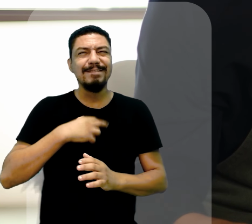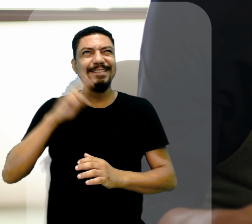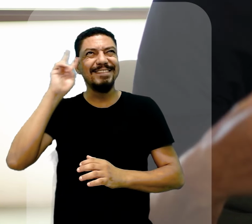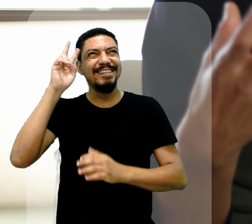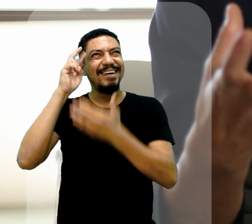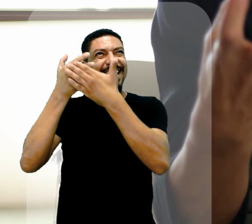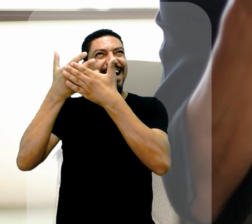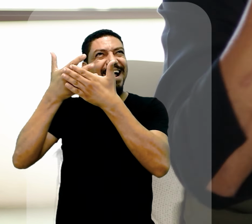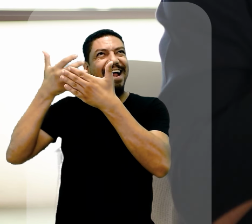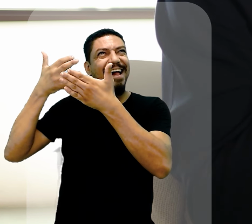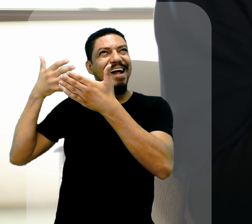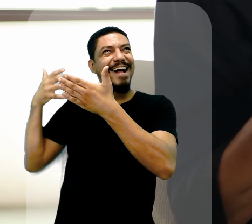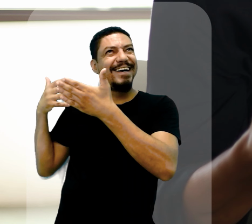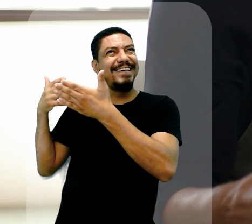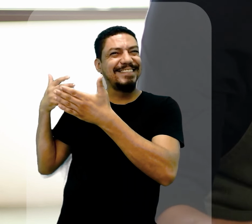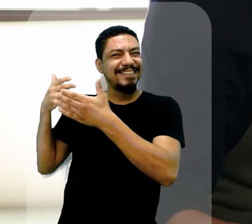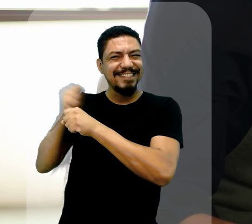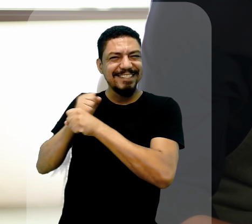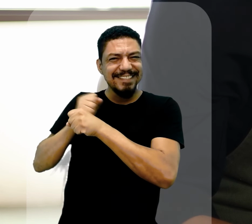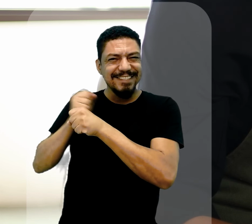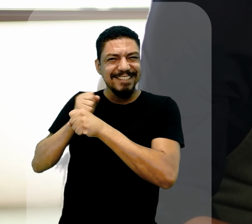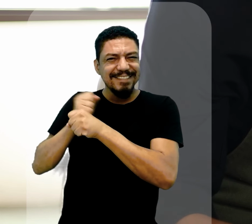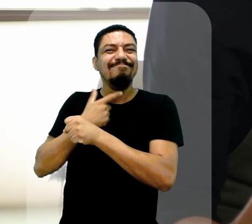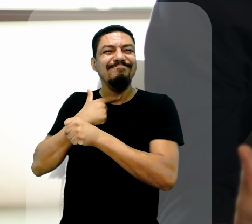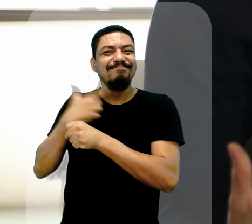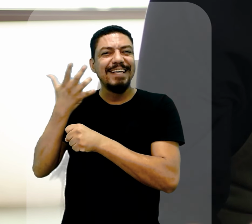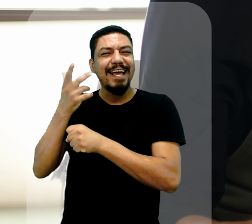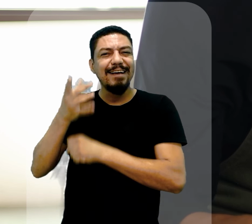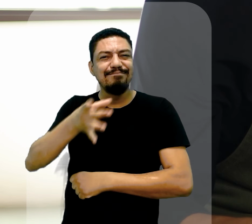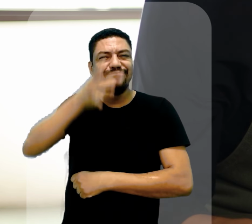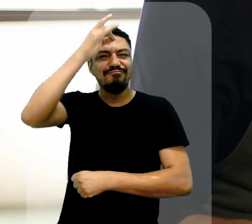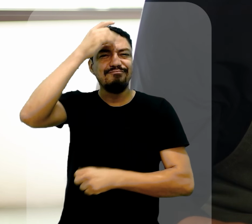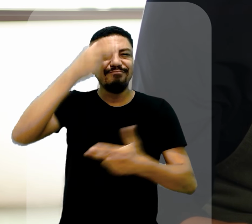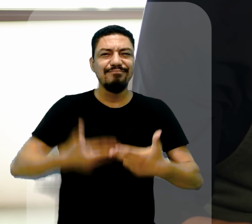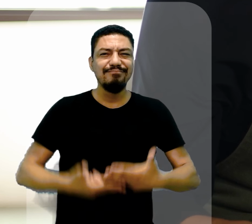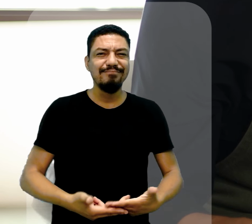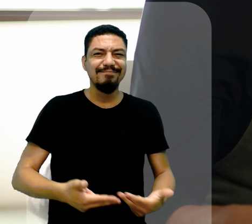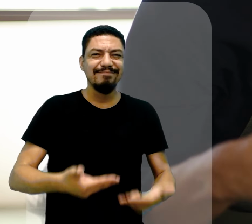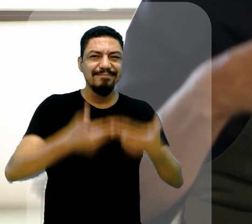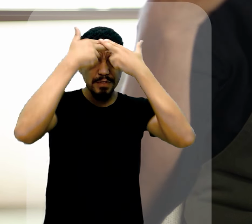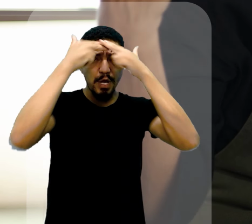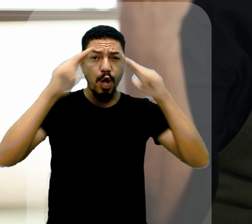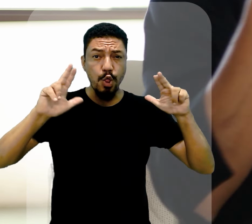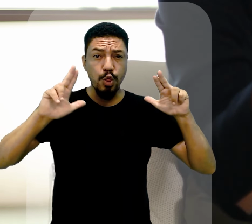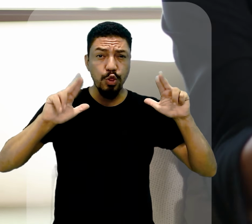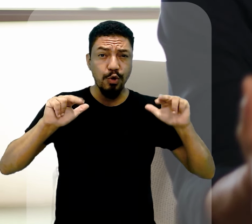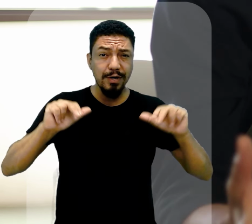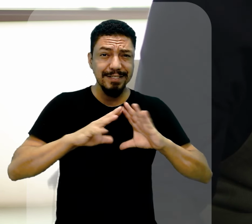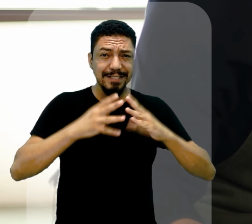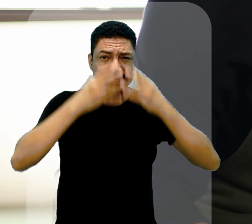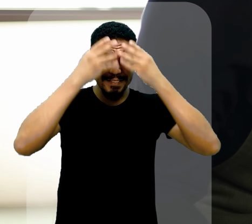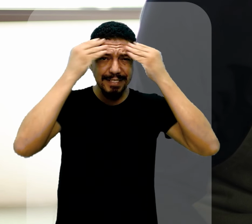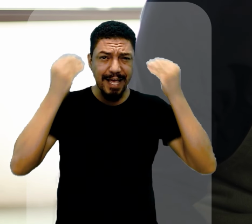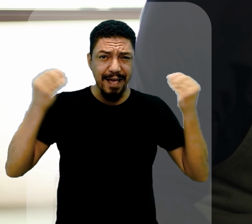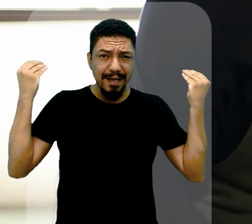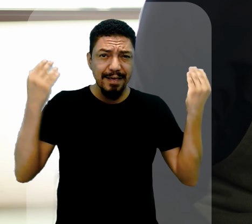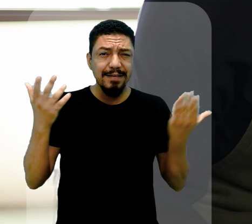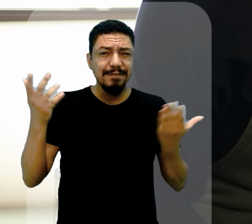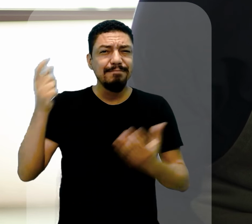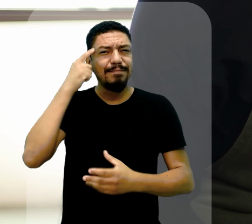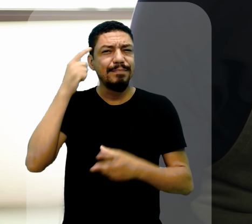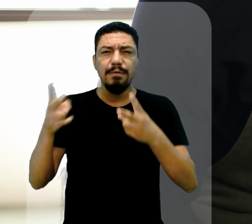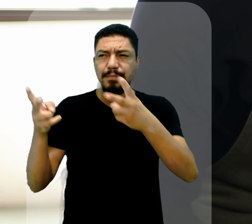de viver algo que você quer guardar, da memória do momento ou do que aquele mundo está te falando naquele